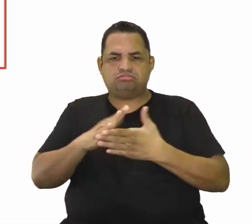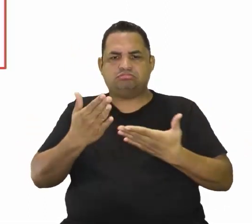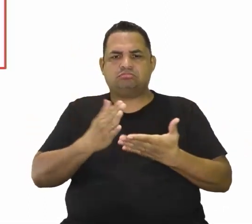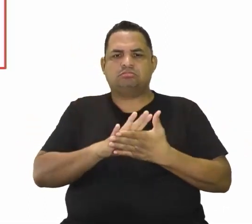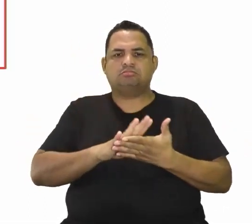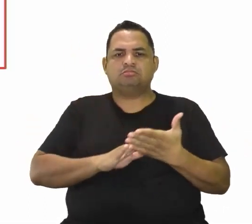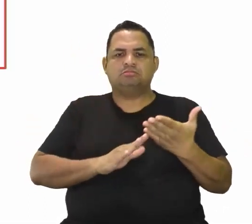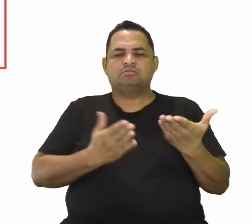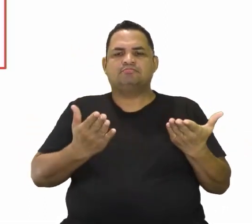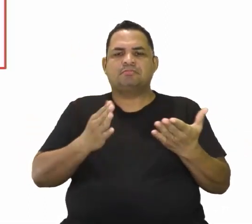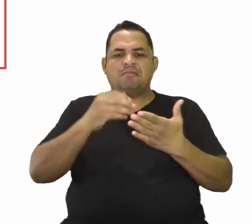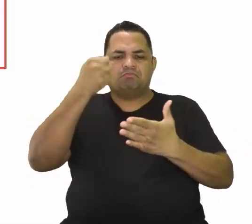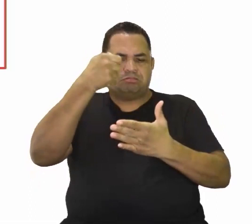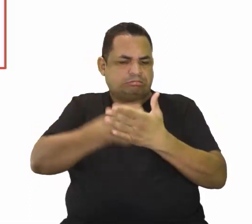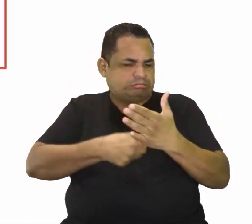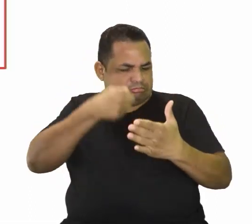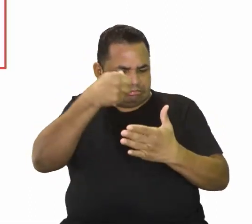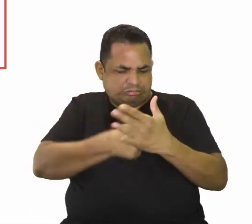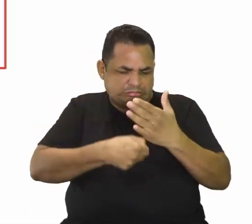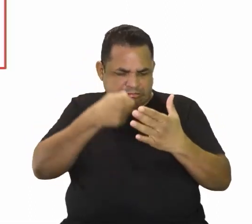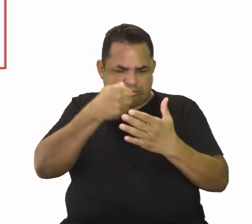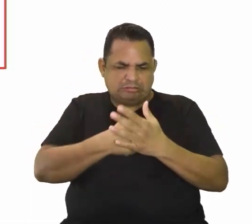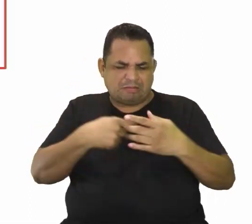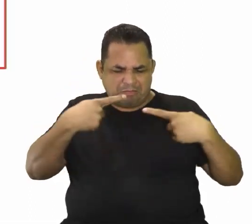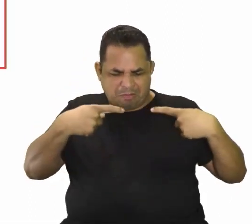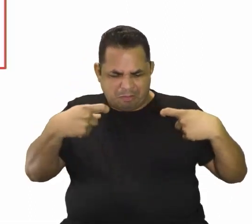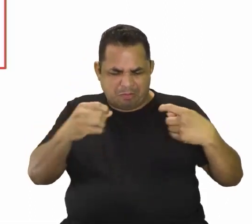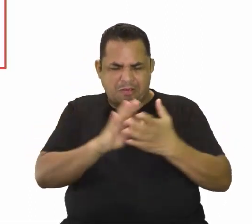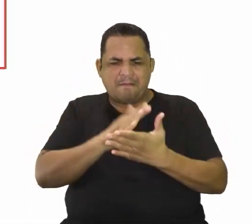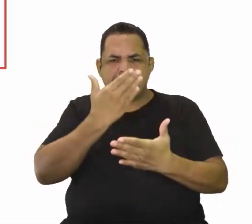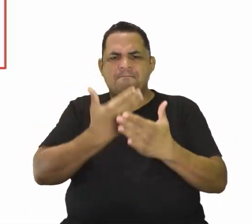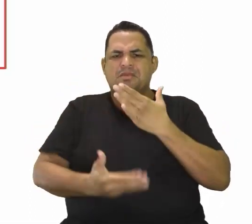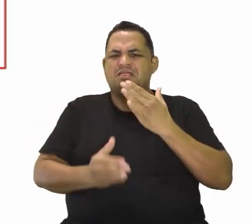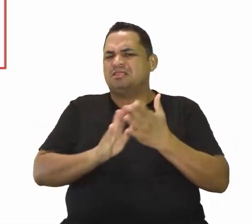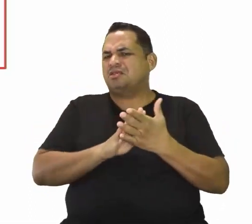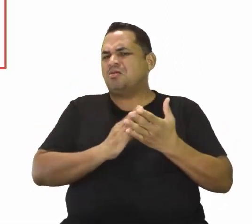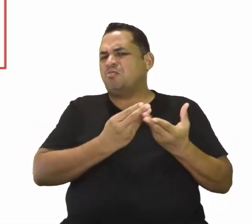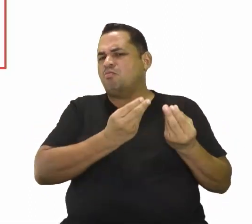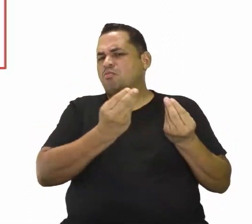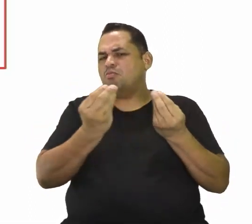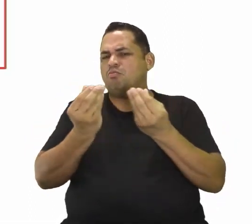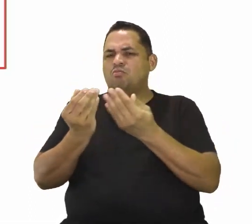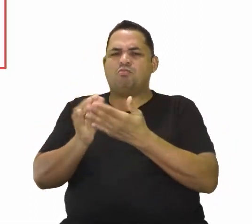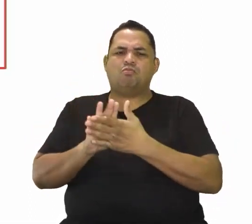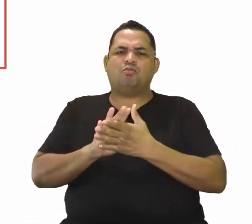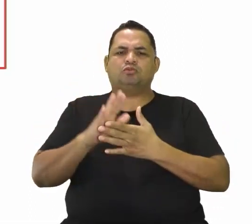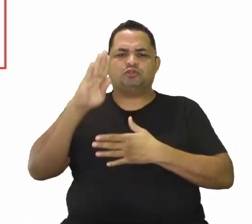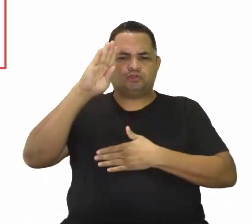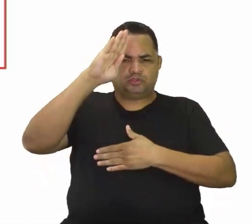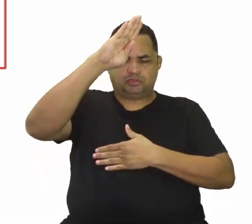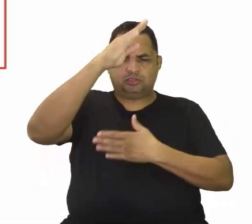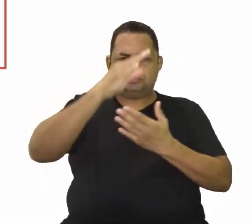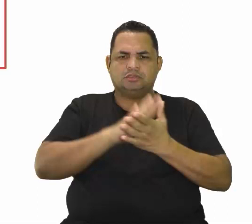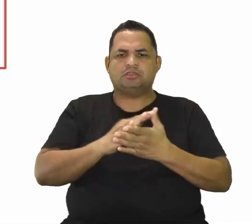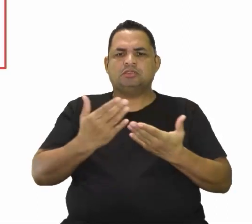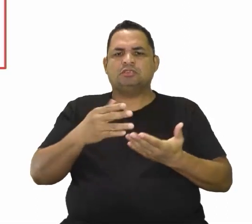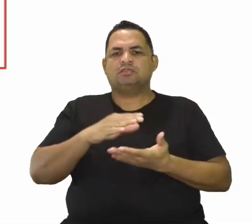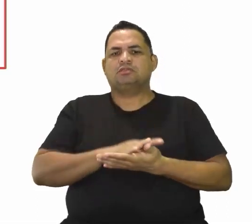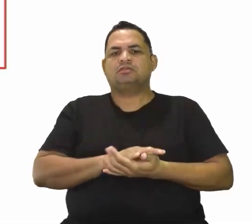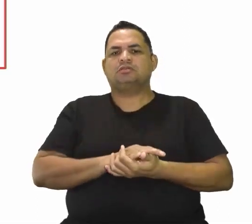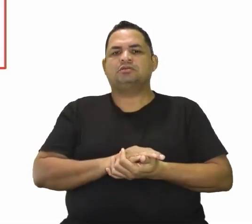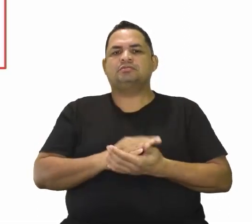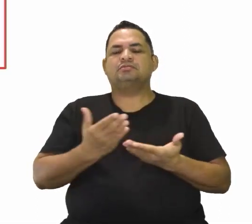graça, lutou e perdeu muitos companheiros. Tanto é que os italianos vão chamar essa guerra de